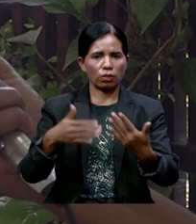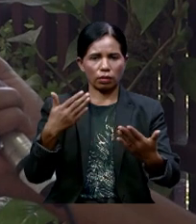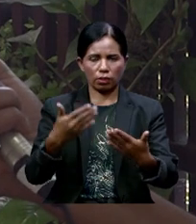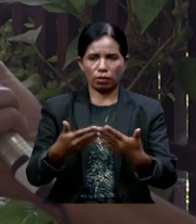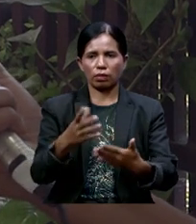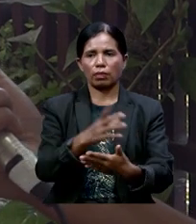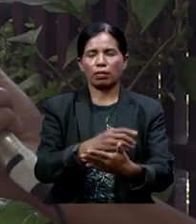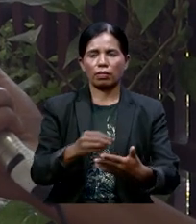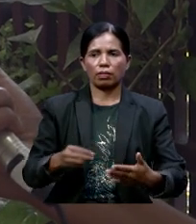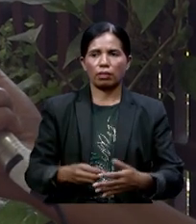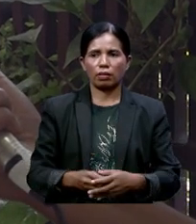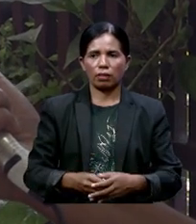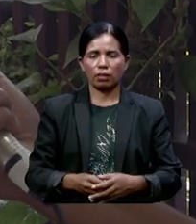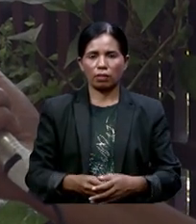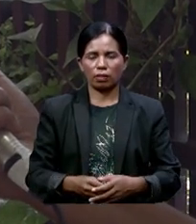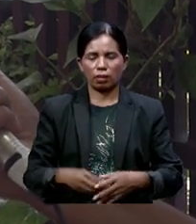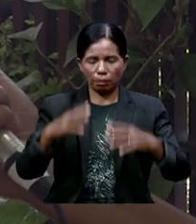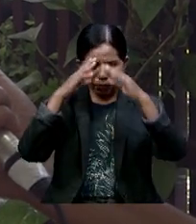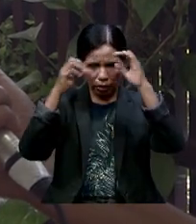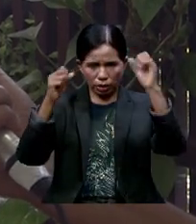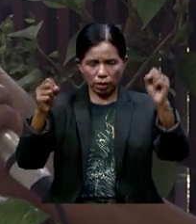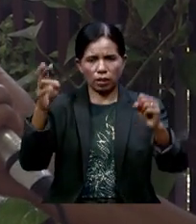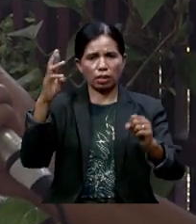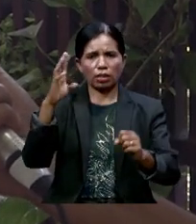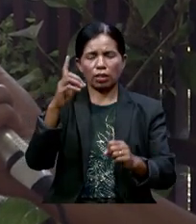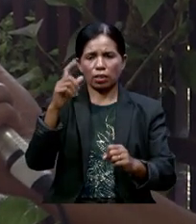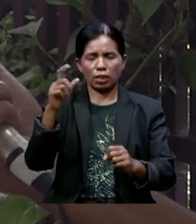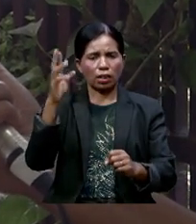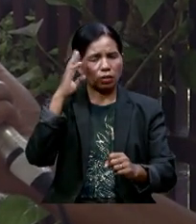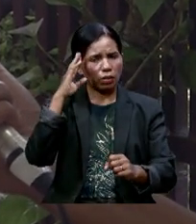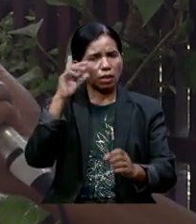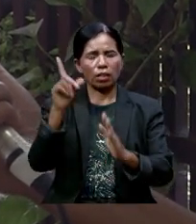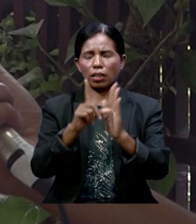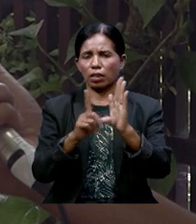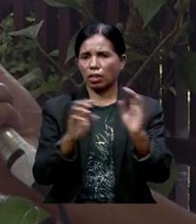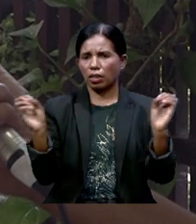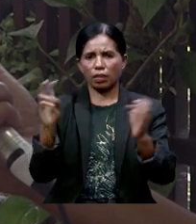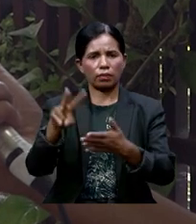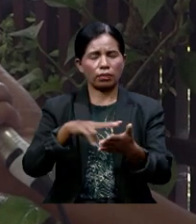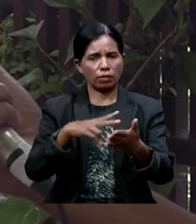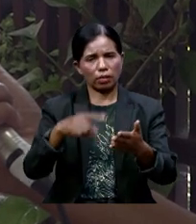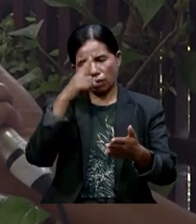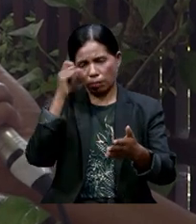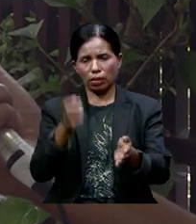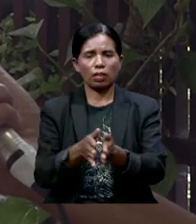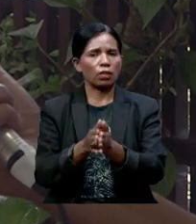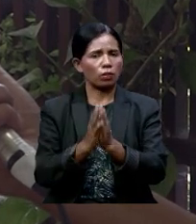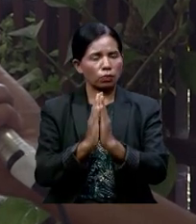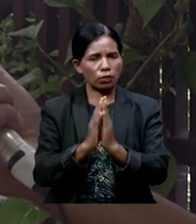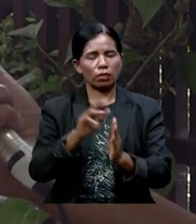né? Presidente da República a não engal lei nem la viola. Também nela uso